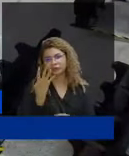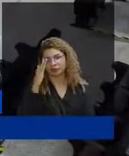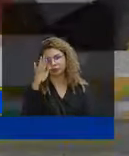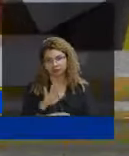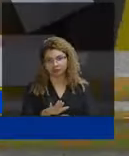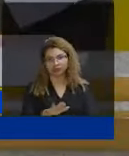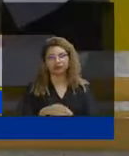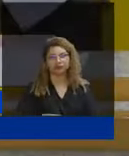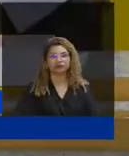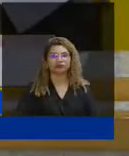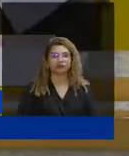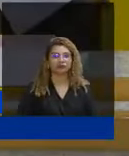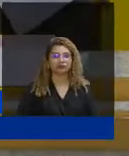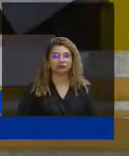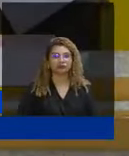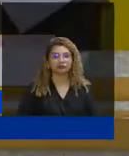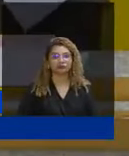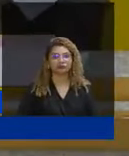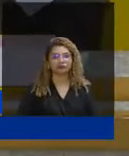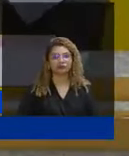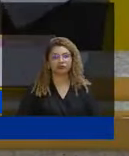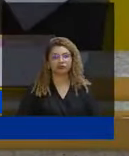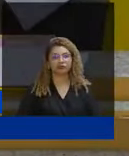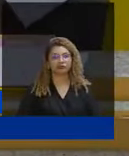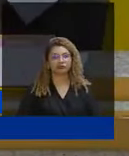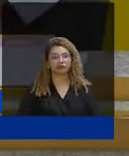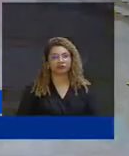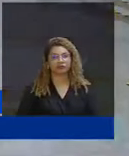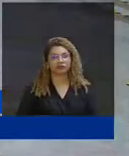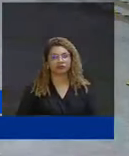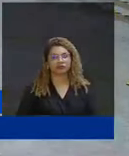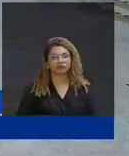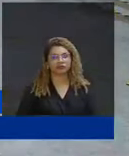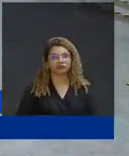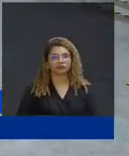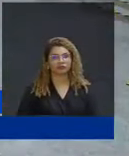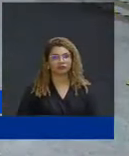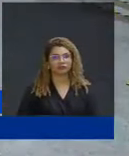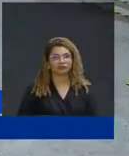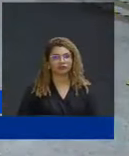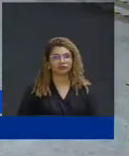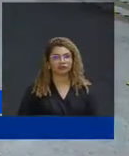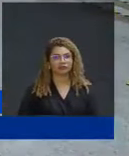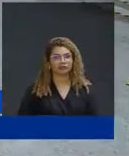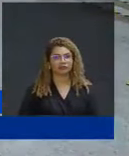Obrigado. Recording stopped.